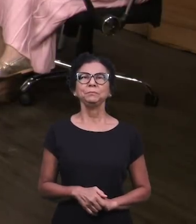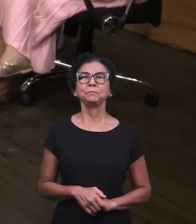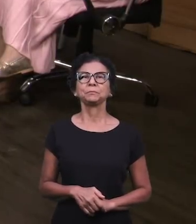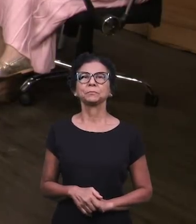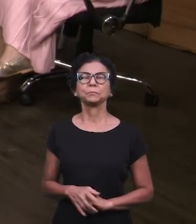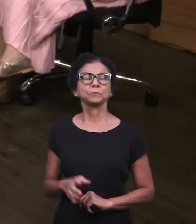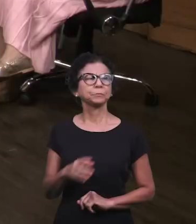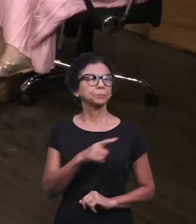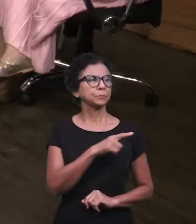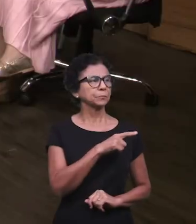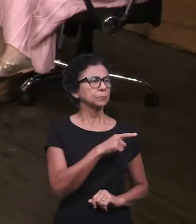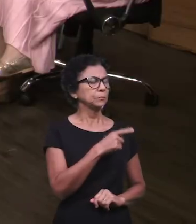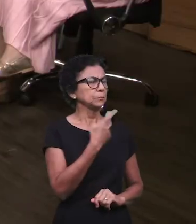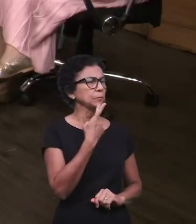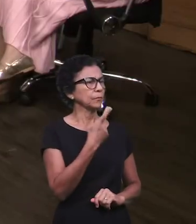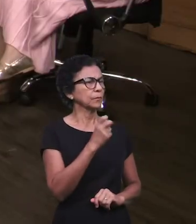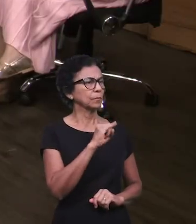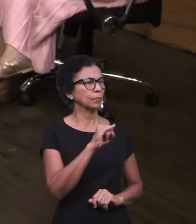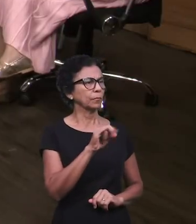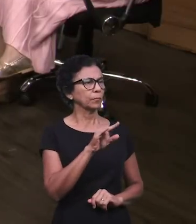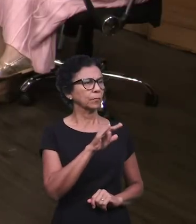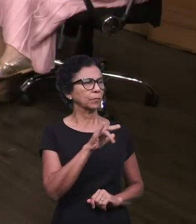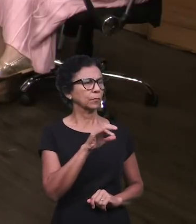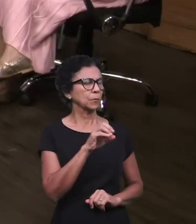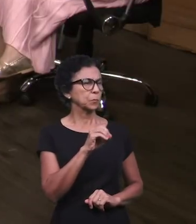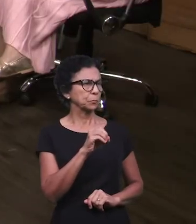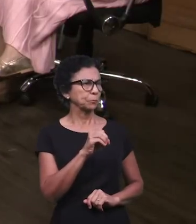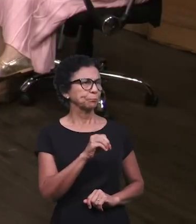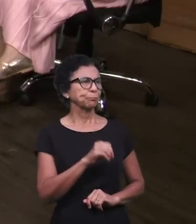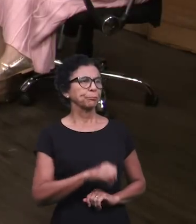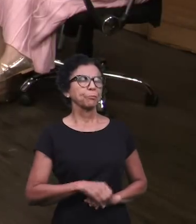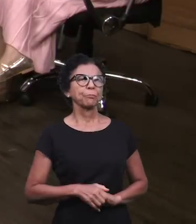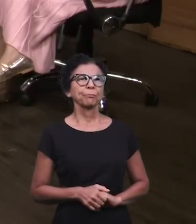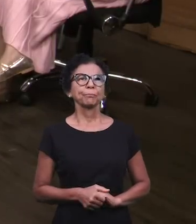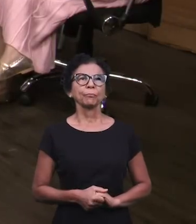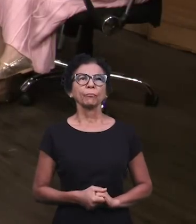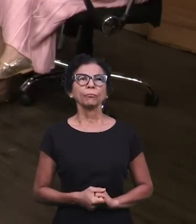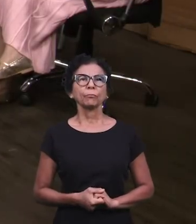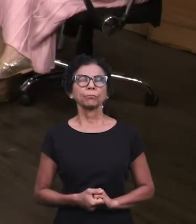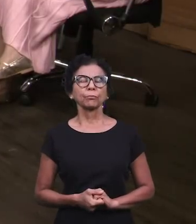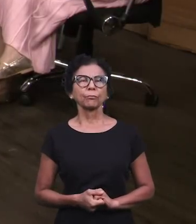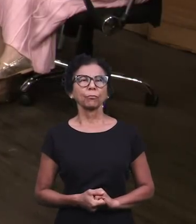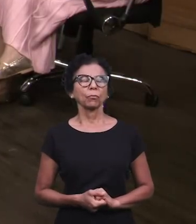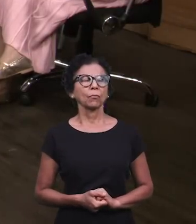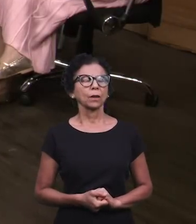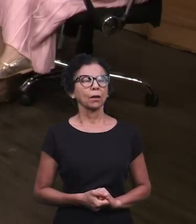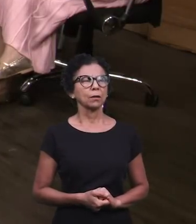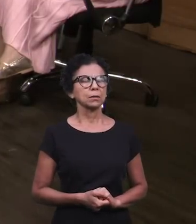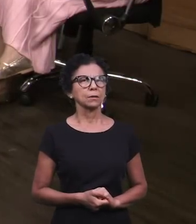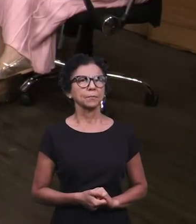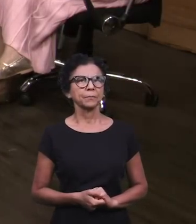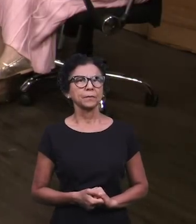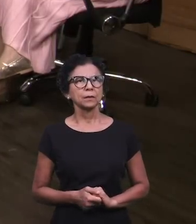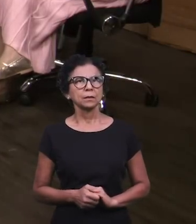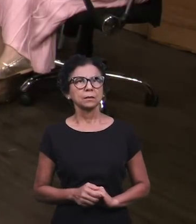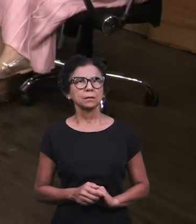Você falou, Júlio, sobre a gente agir ou outra pessoa agir e por vezes,